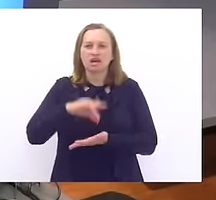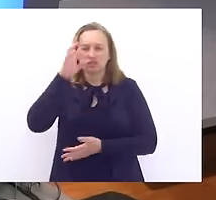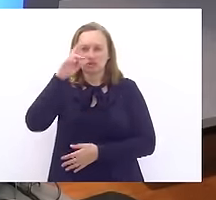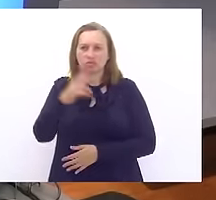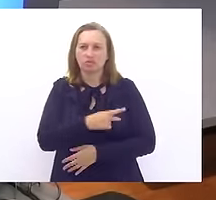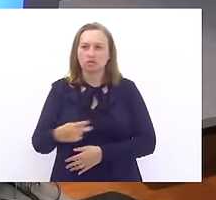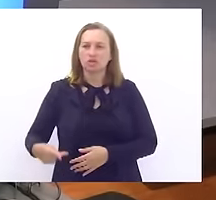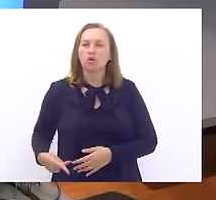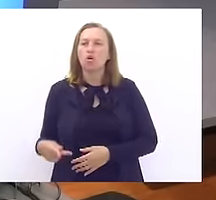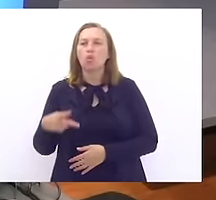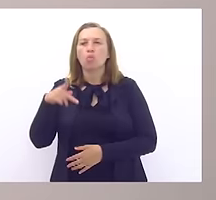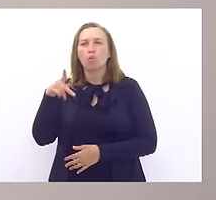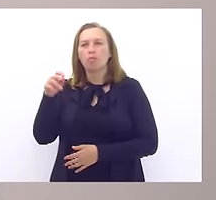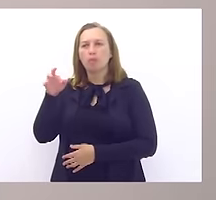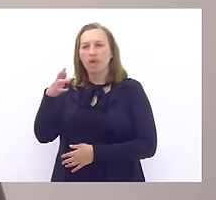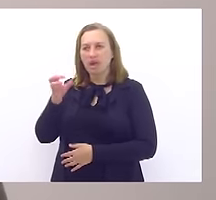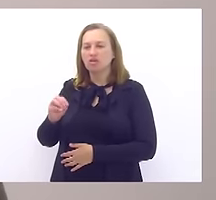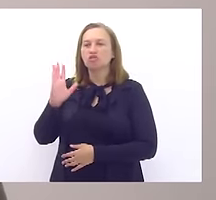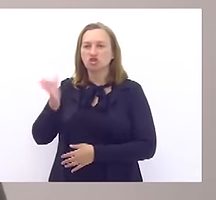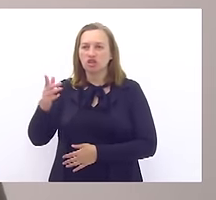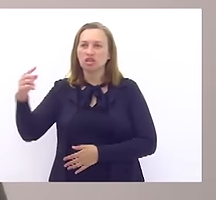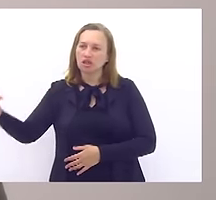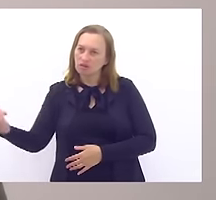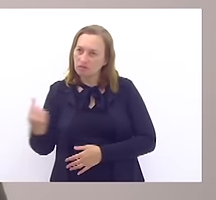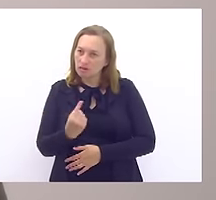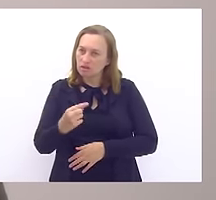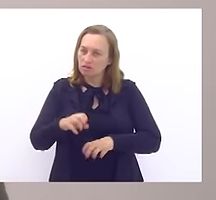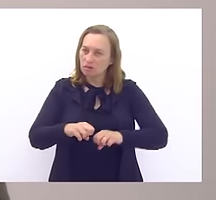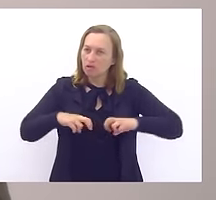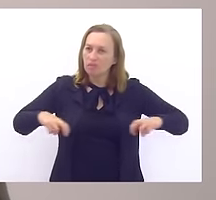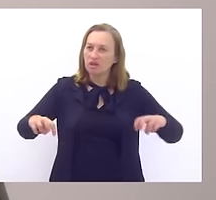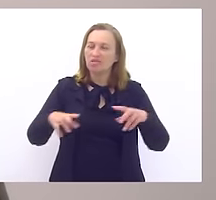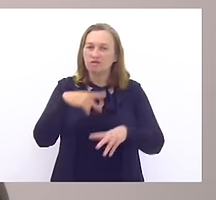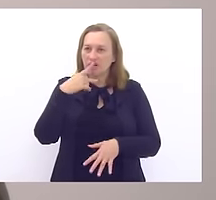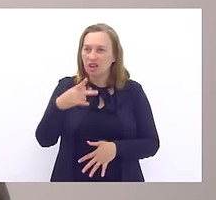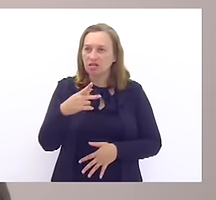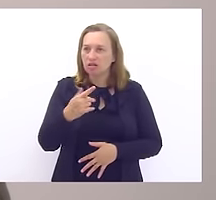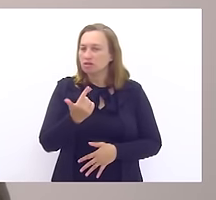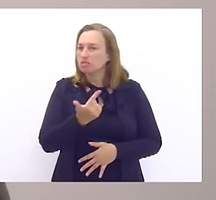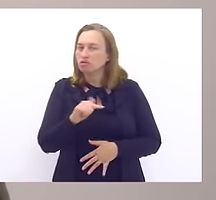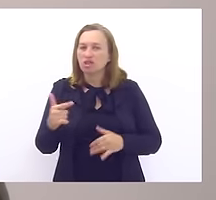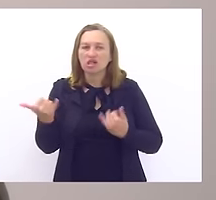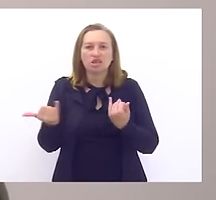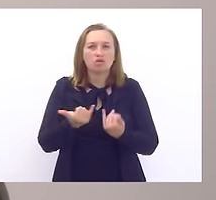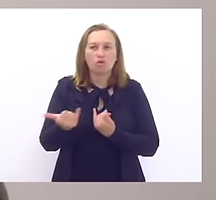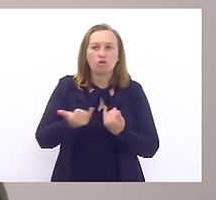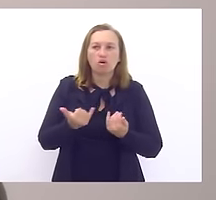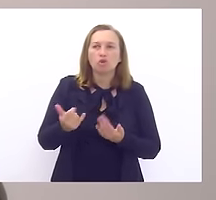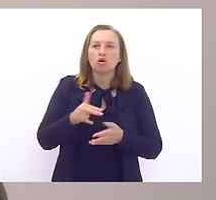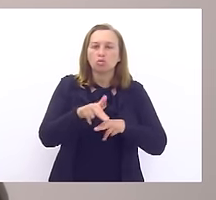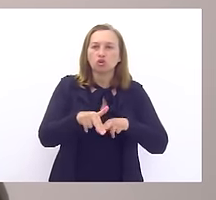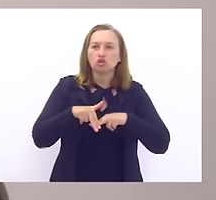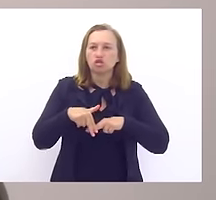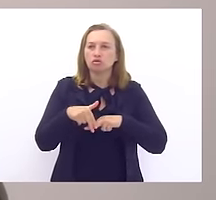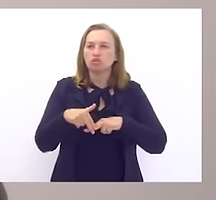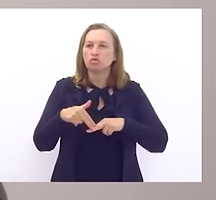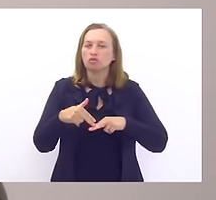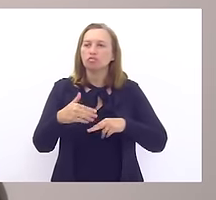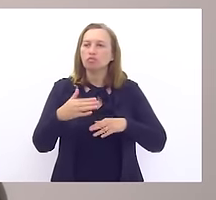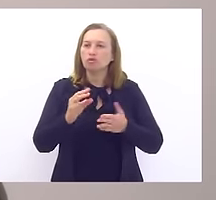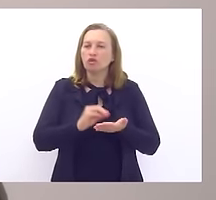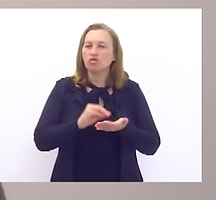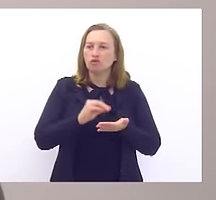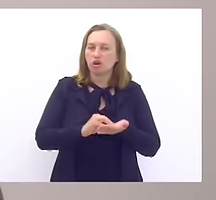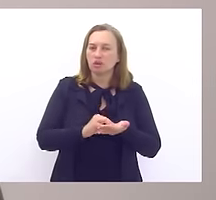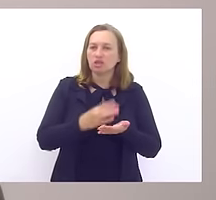o Pedro já tinha aqui vindo até a mesa e falou que ele não trouxe os dados por conta do requerimento de informação